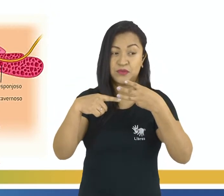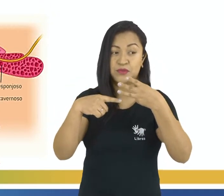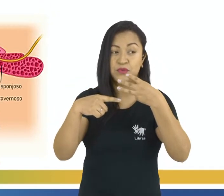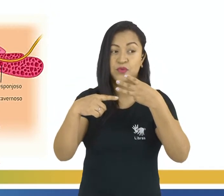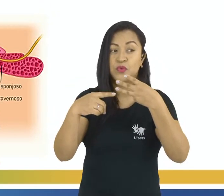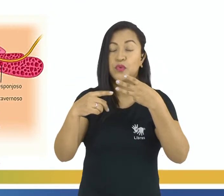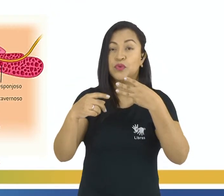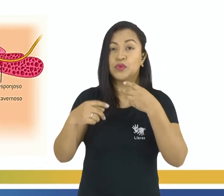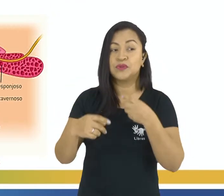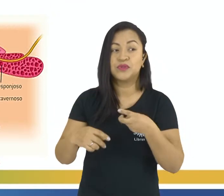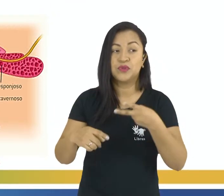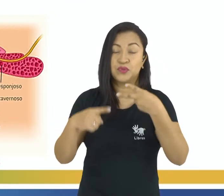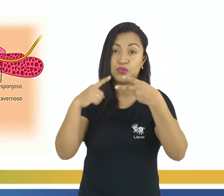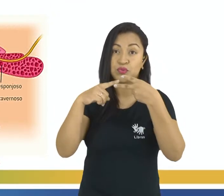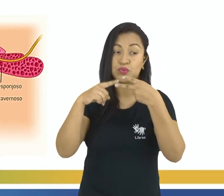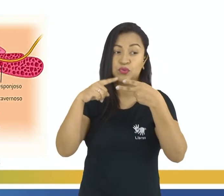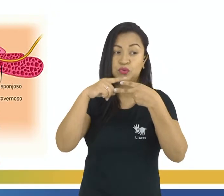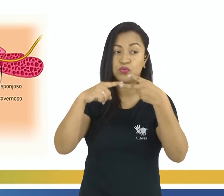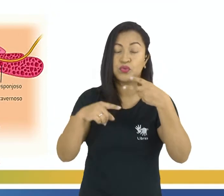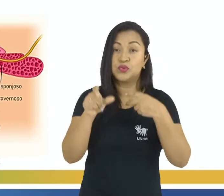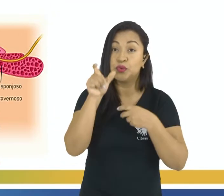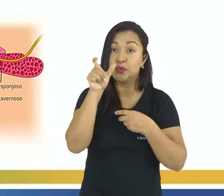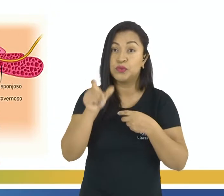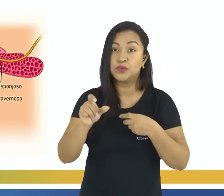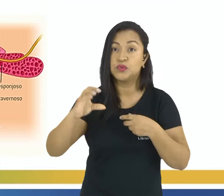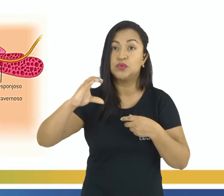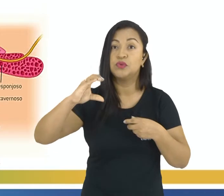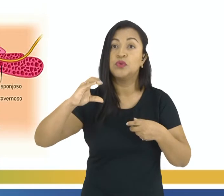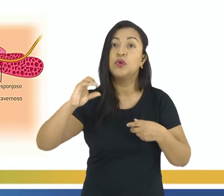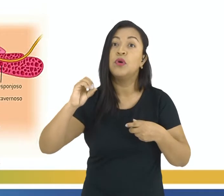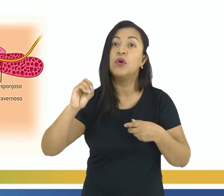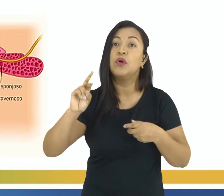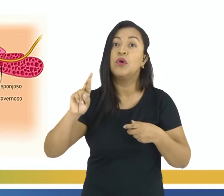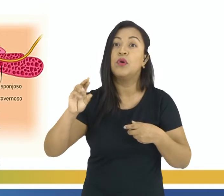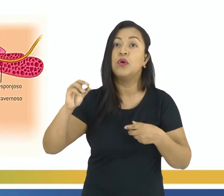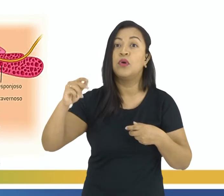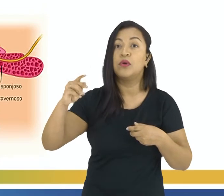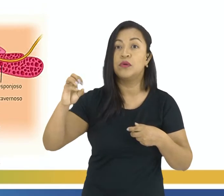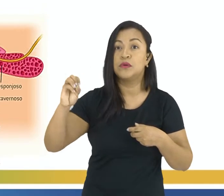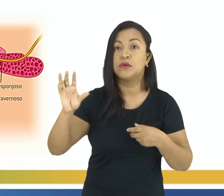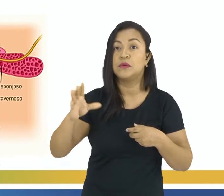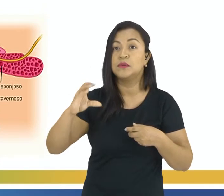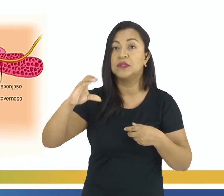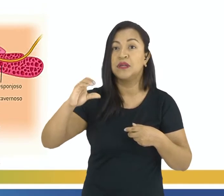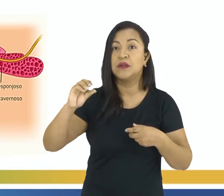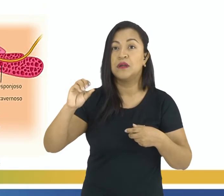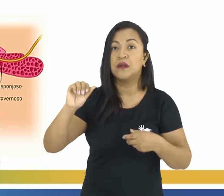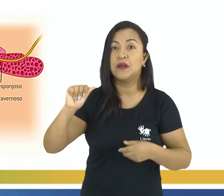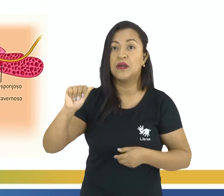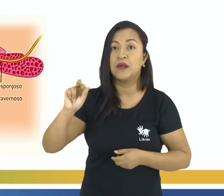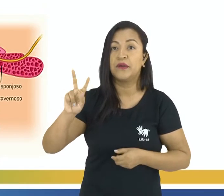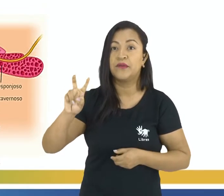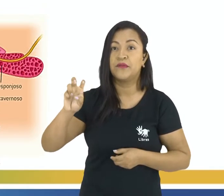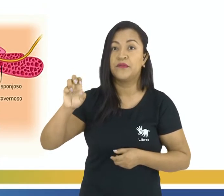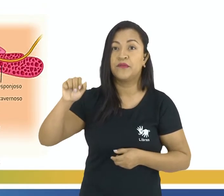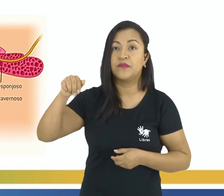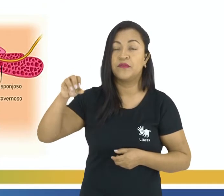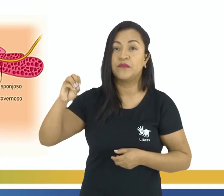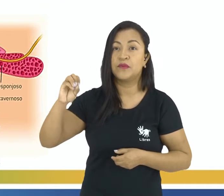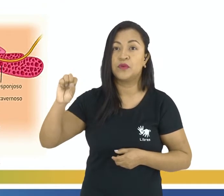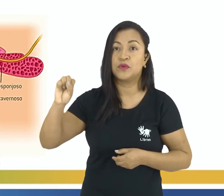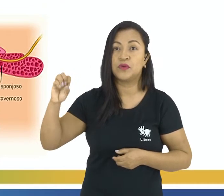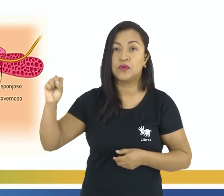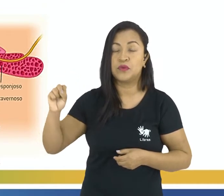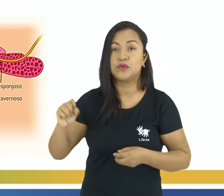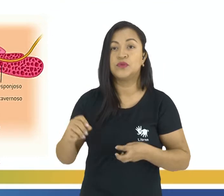que 2 colunas são os corpos cavernosos, que estão localizados na lateral, E a coluna de baixo é o que a gente chama